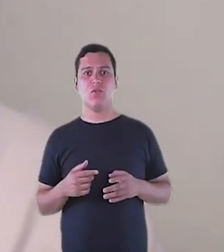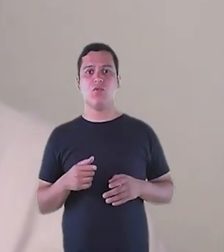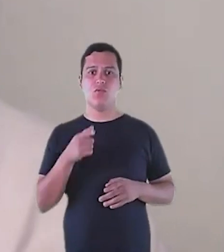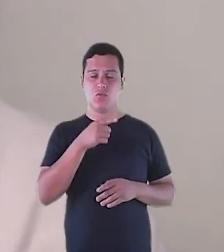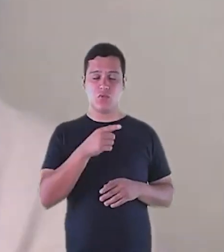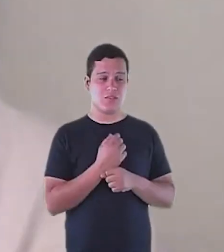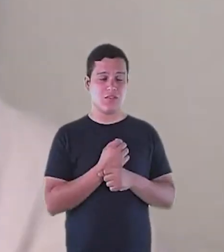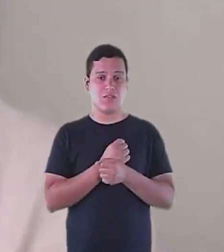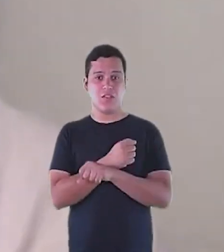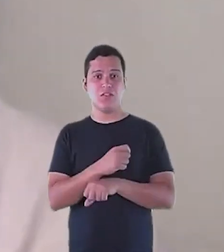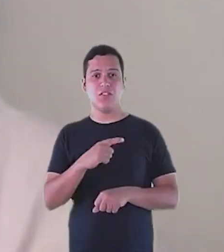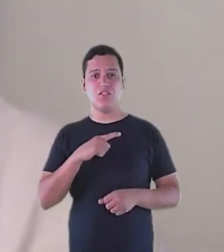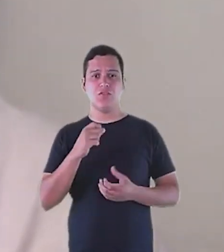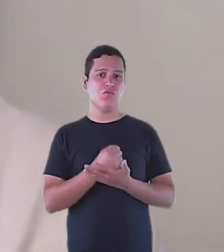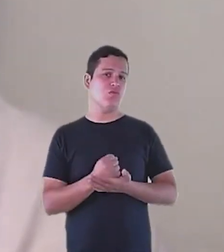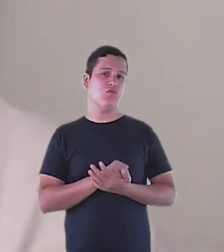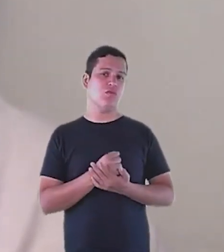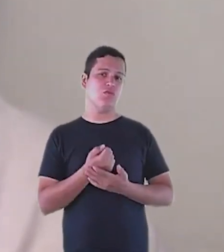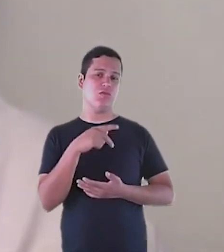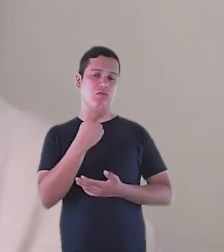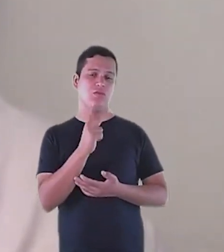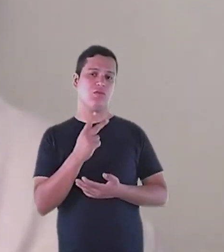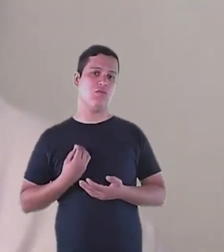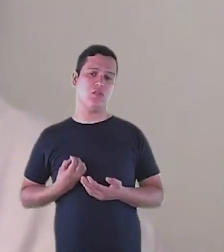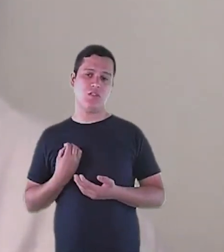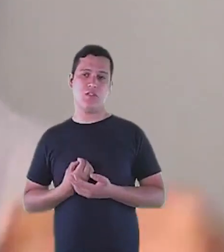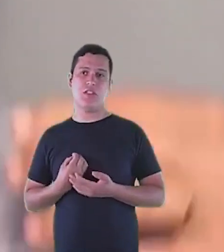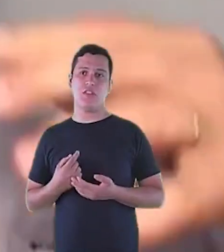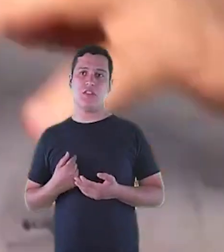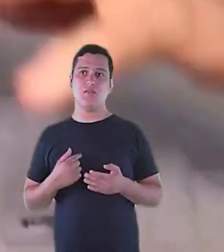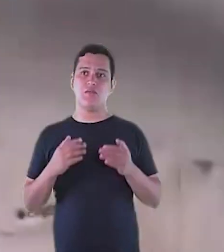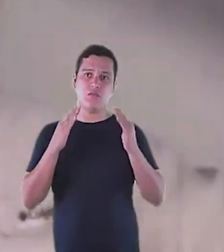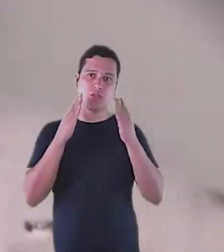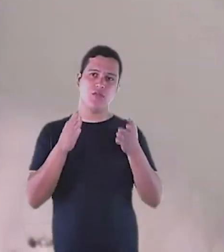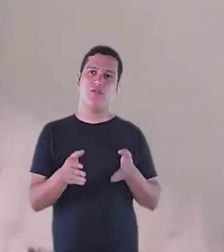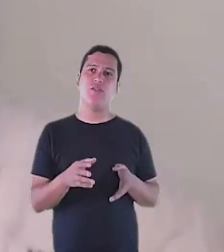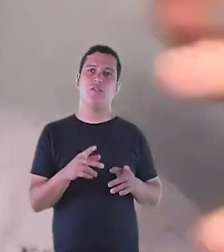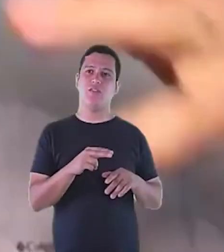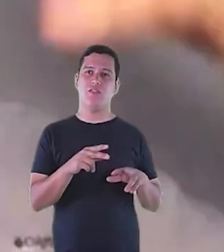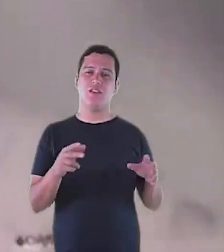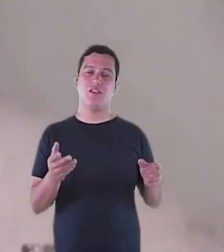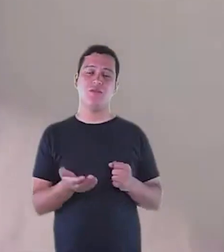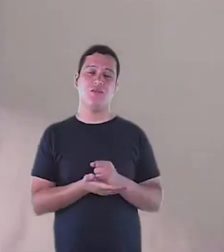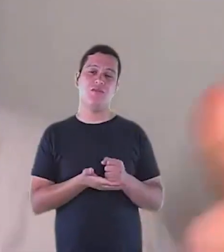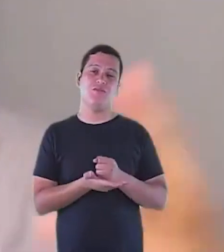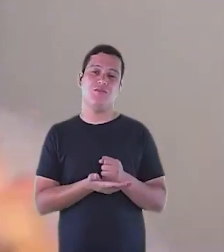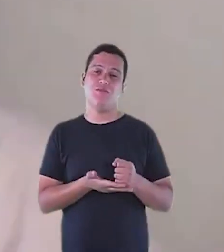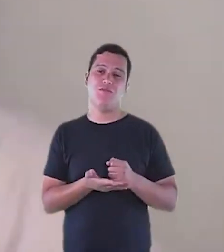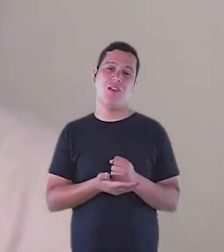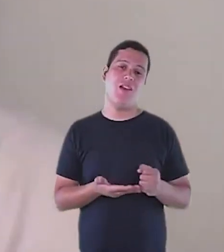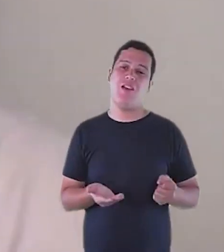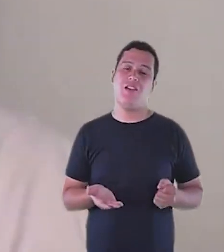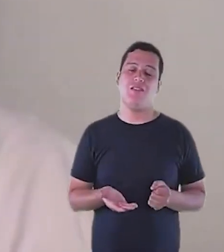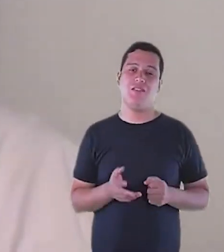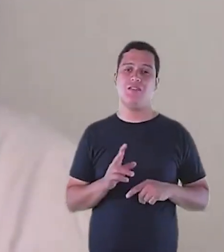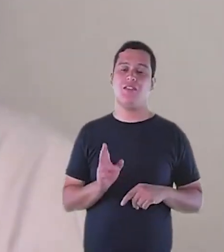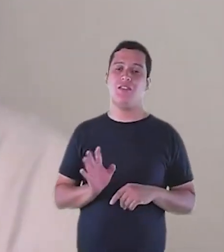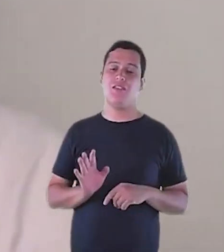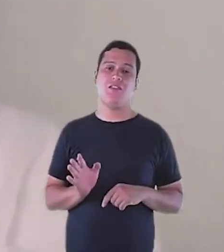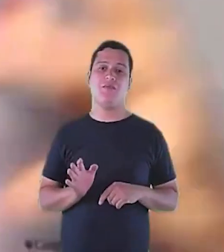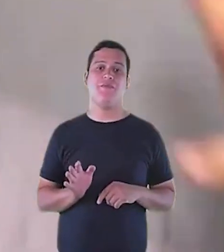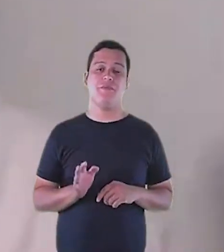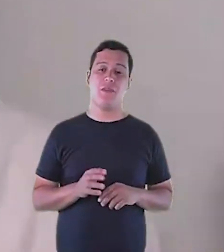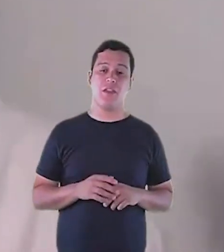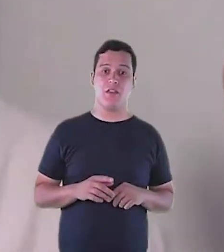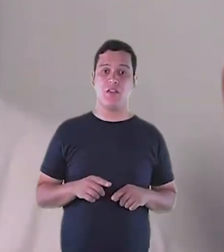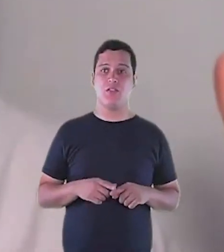destino, procurando não coisas genéricas e filosoficamente assim, etéreas